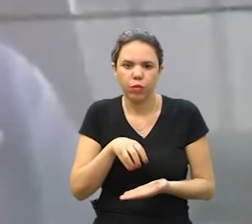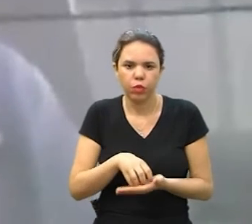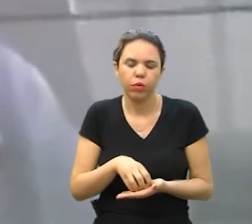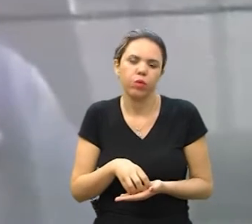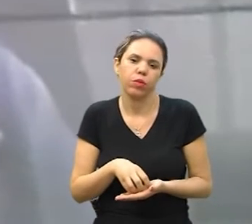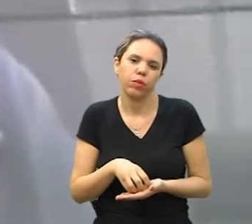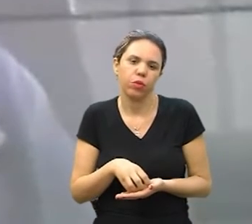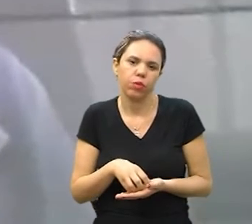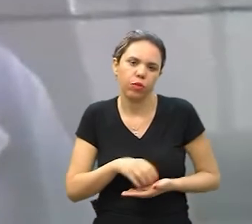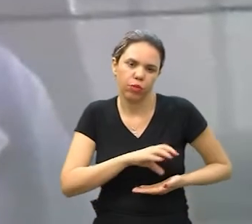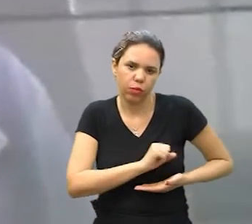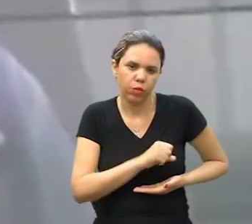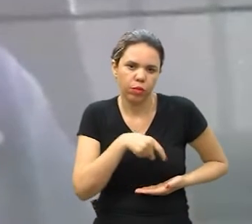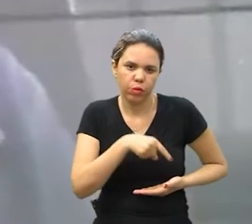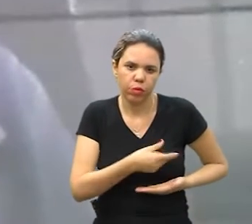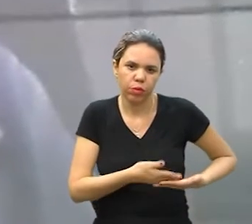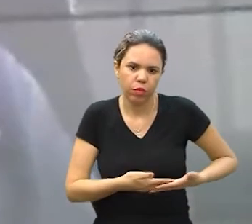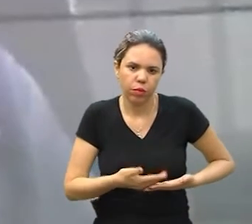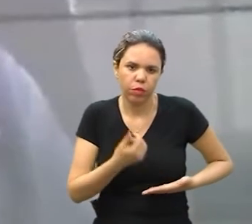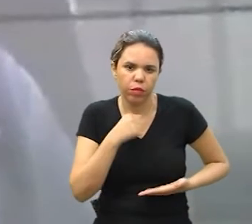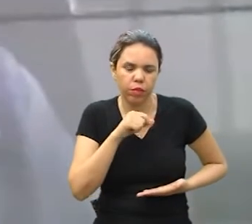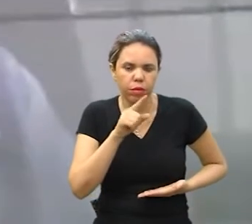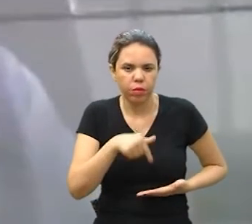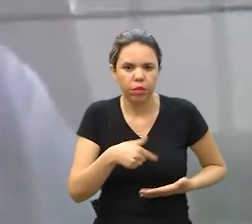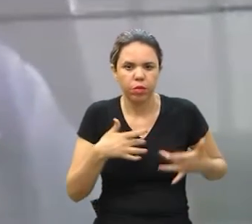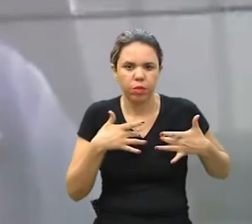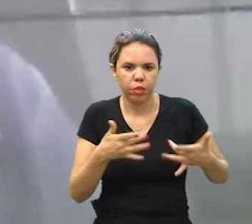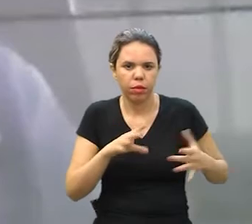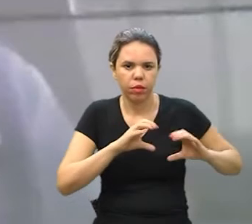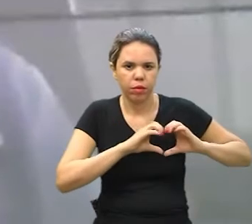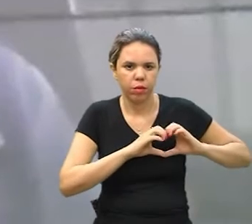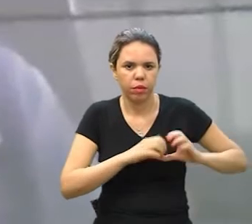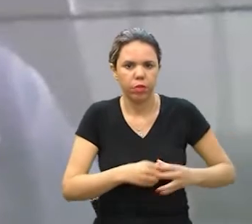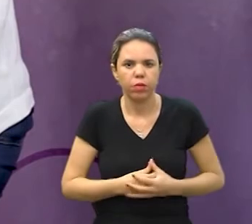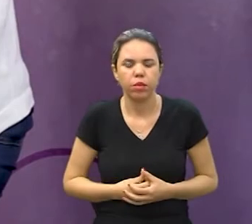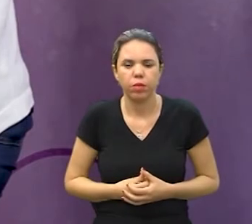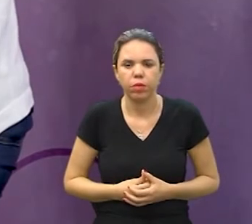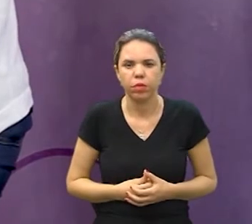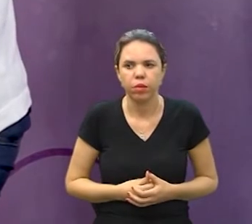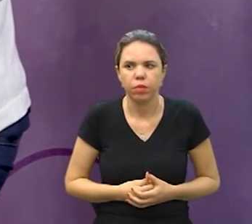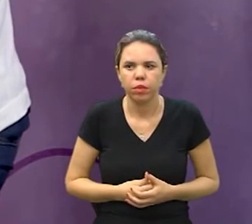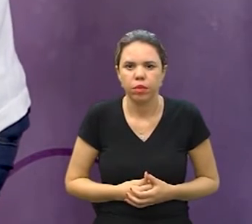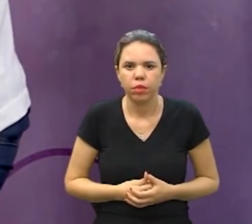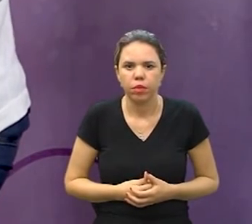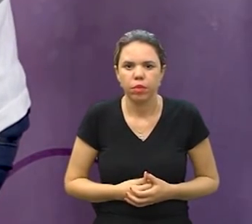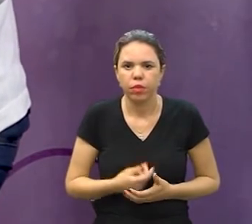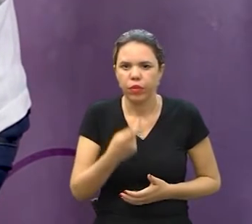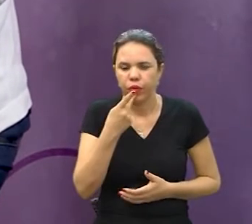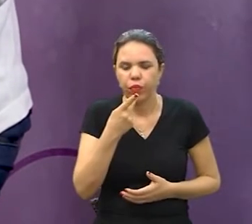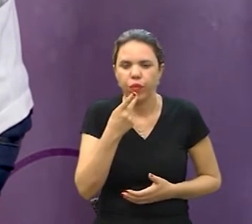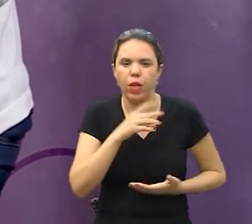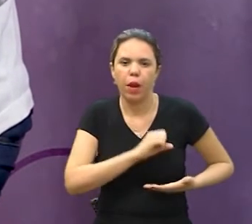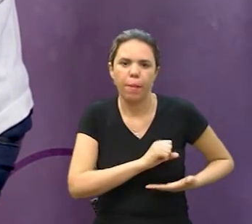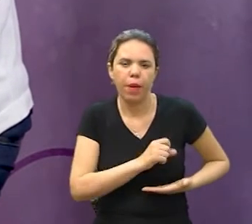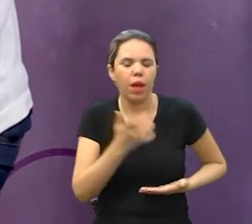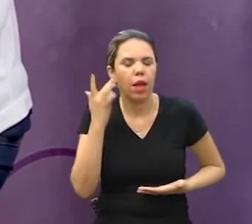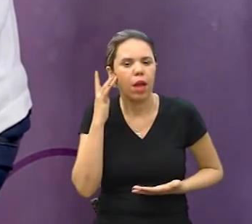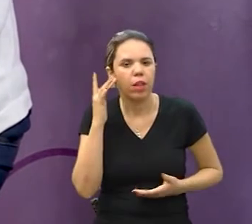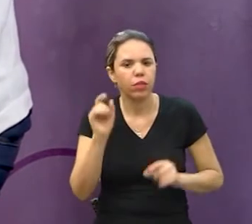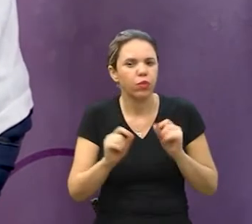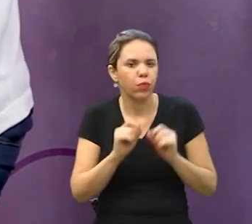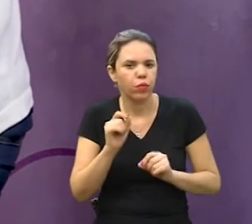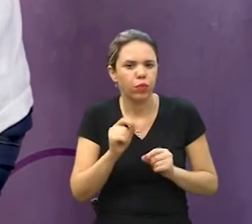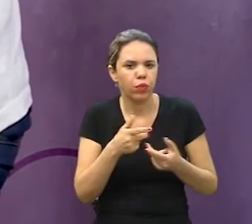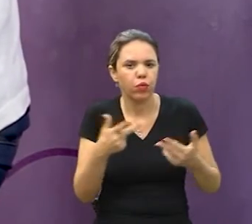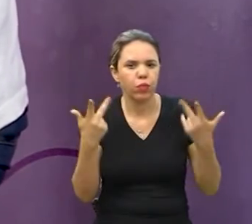Departamento de Aleitamento Materno, é que amamentar é um ato de amor. quando a gente fala em amamentar, a gente